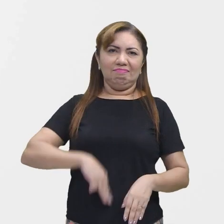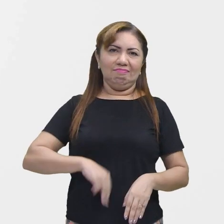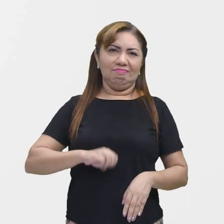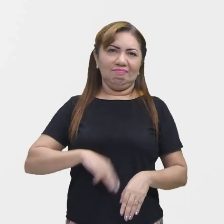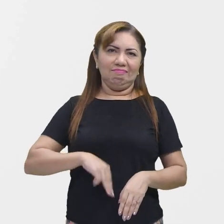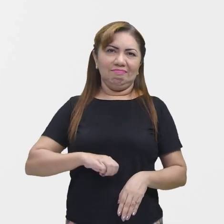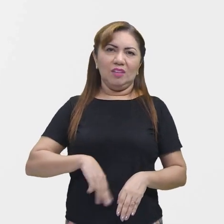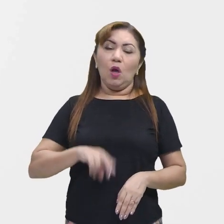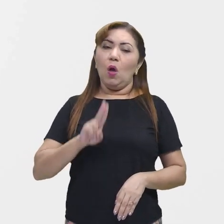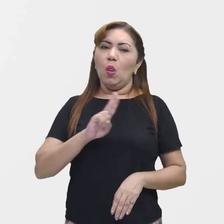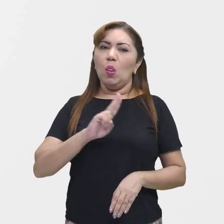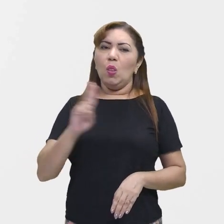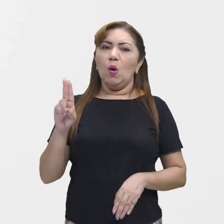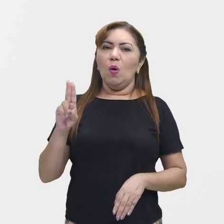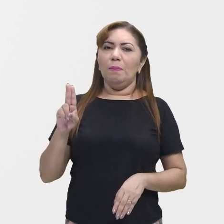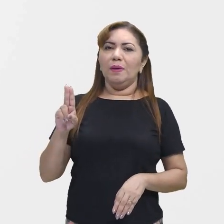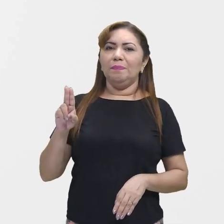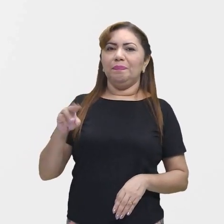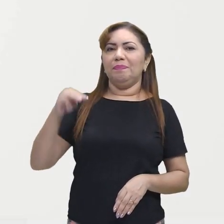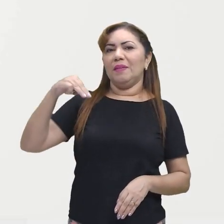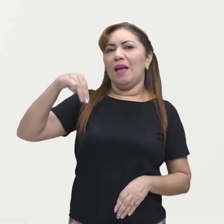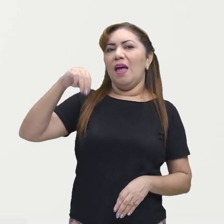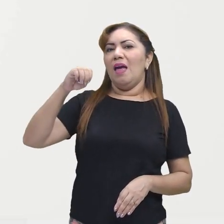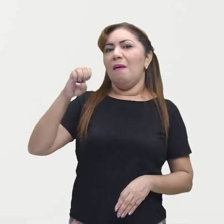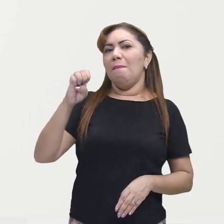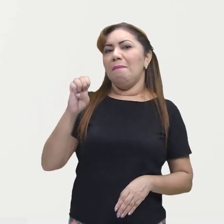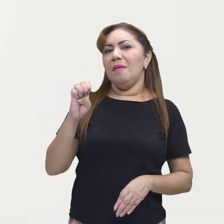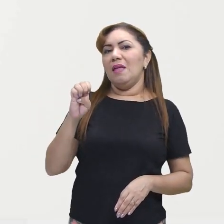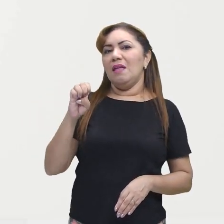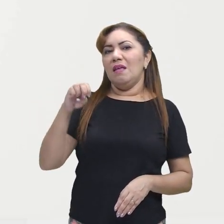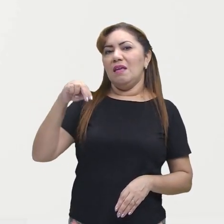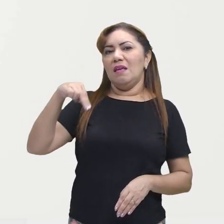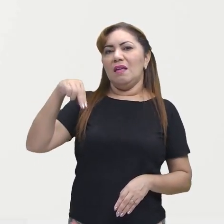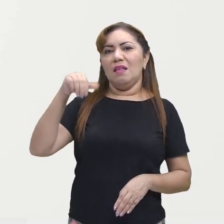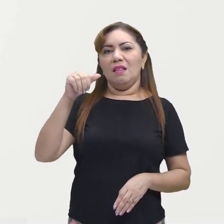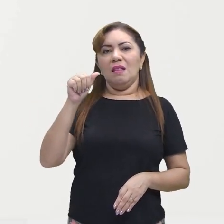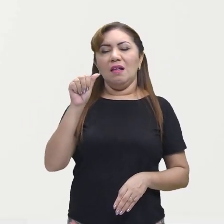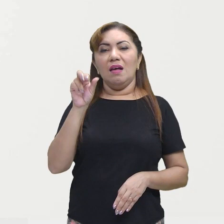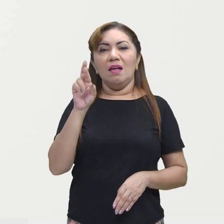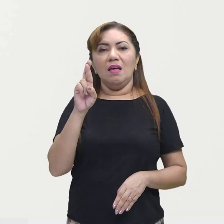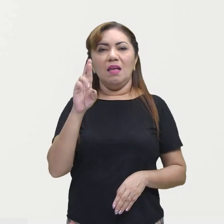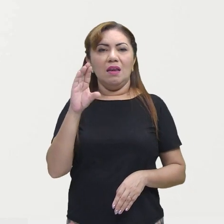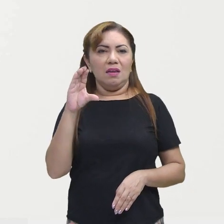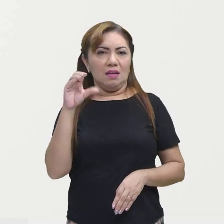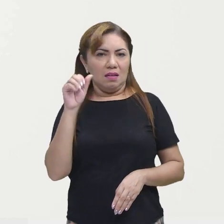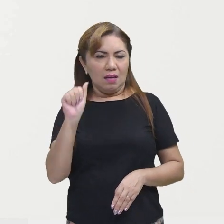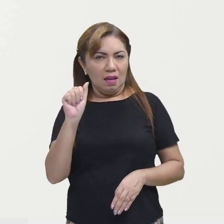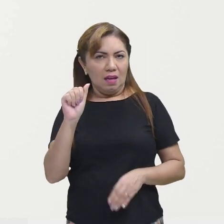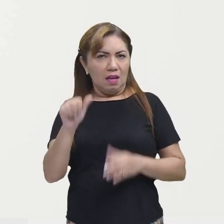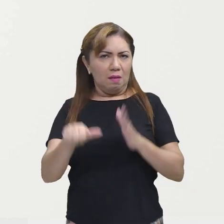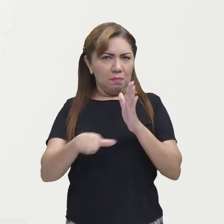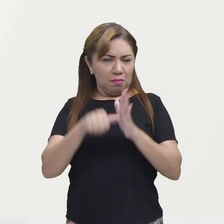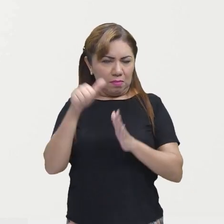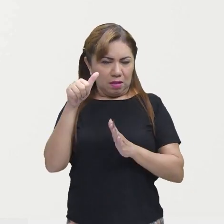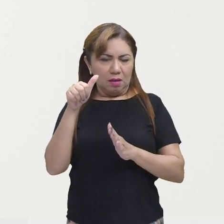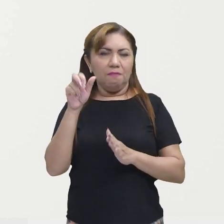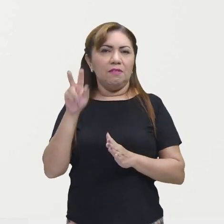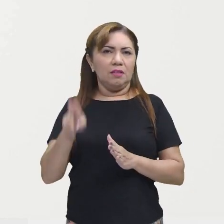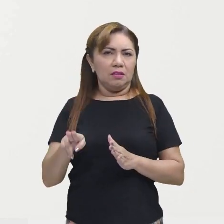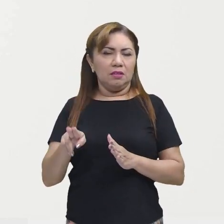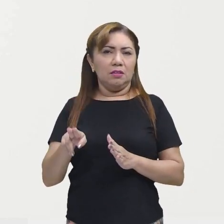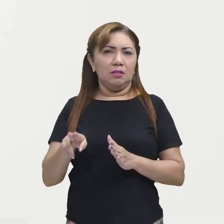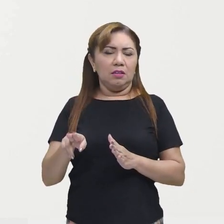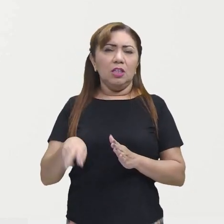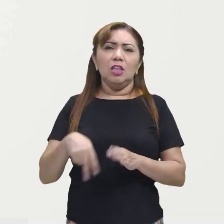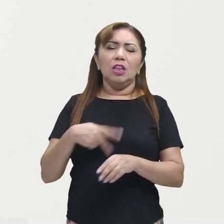menarca também, quando acontece a primeira vez. Quando não ocorre a fecundação, o óvulo não permanece no corpo da mulher e é eliminado